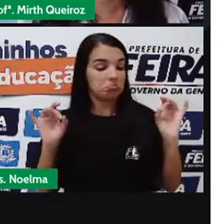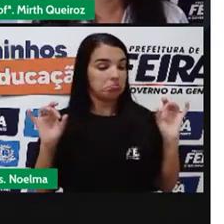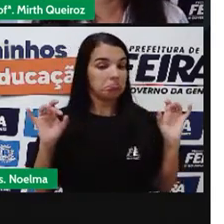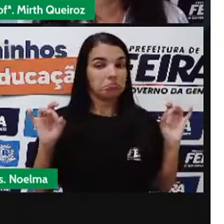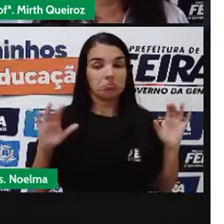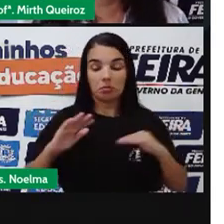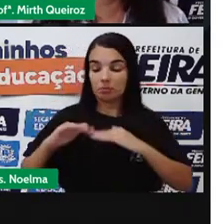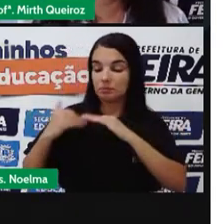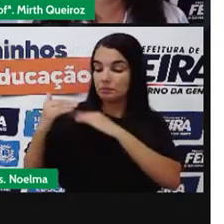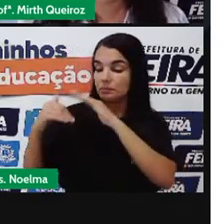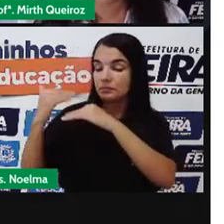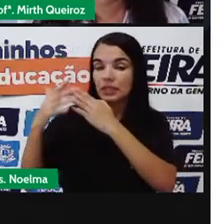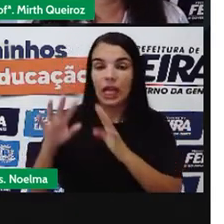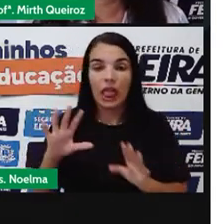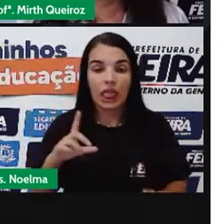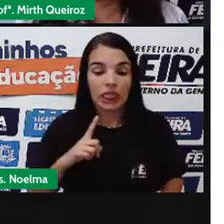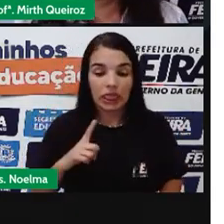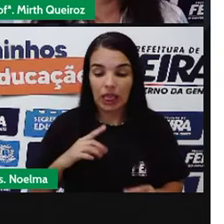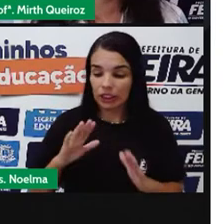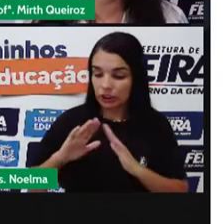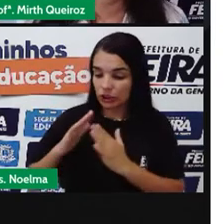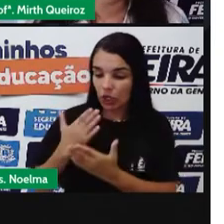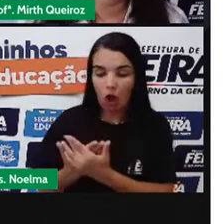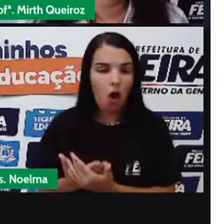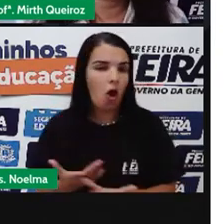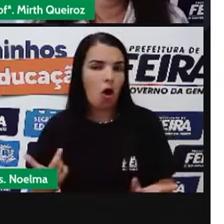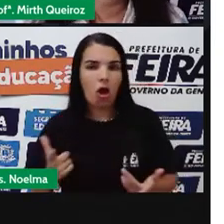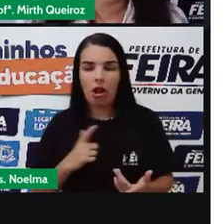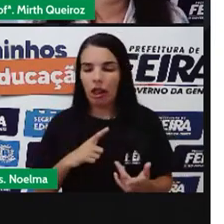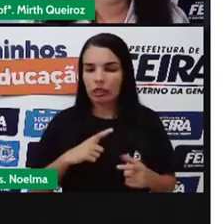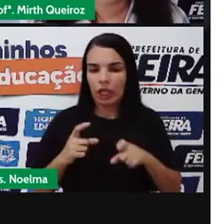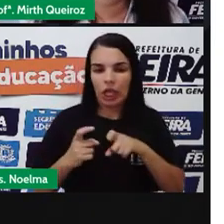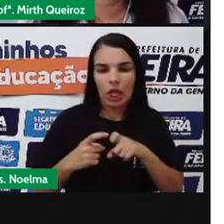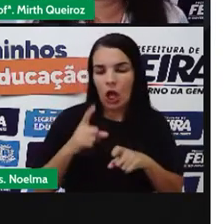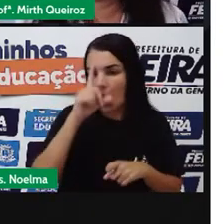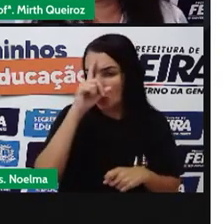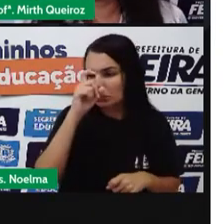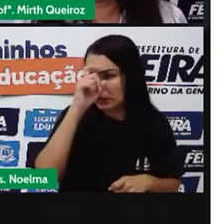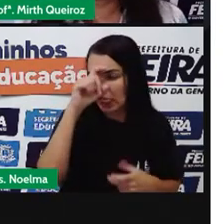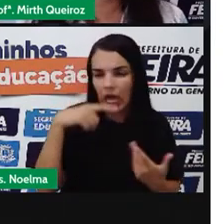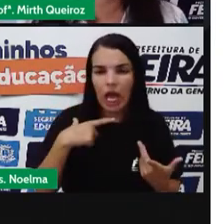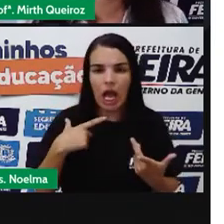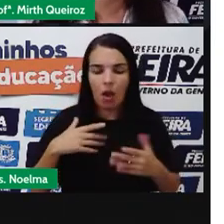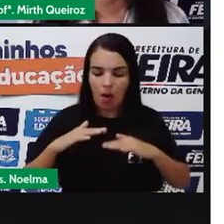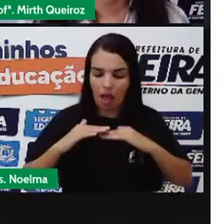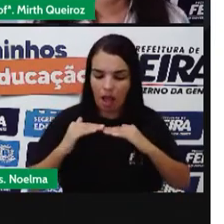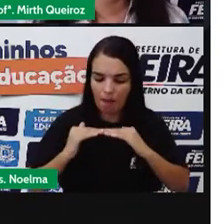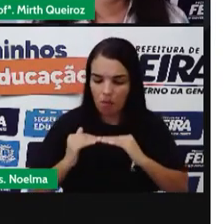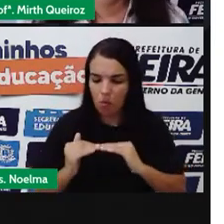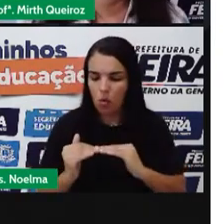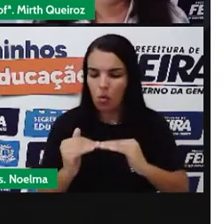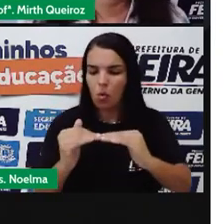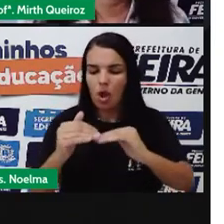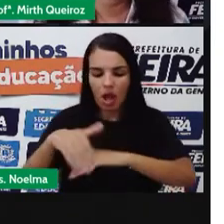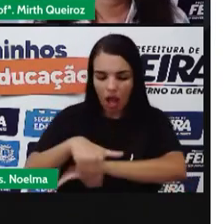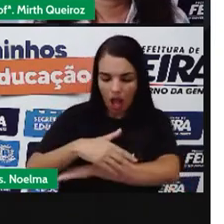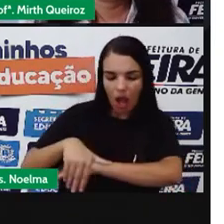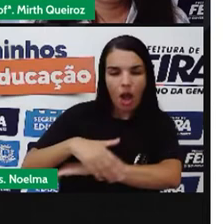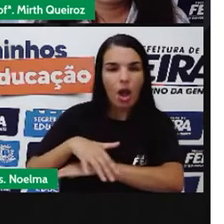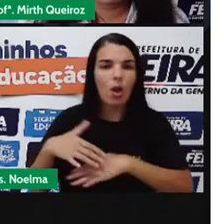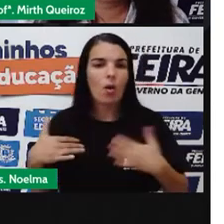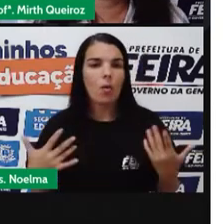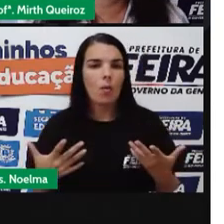mais desenvolvidos, né? Onde já tem escola, onde já tem hospital, onde as ruas são pavimentadas, onde